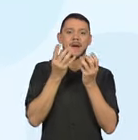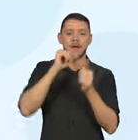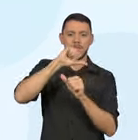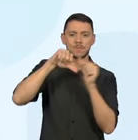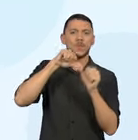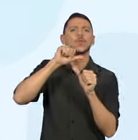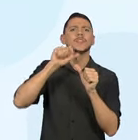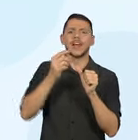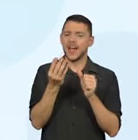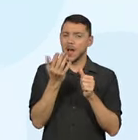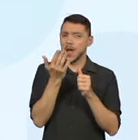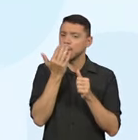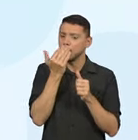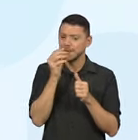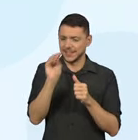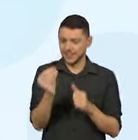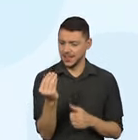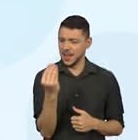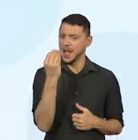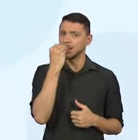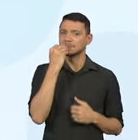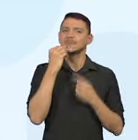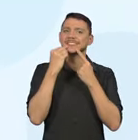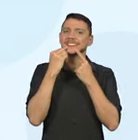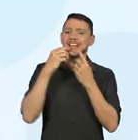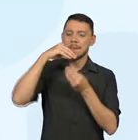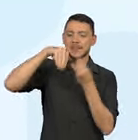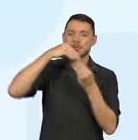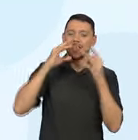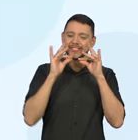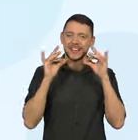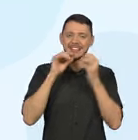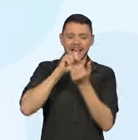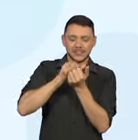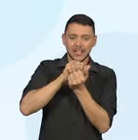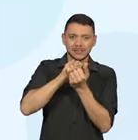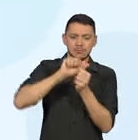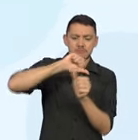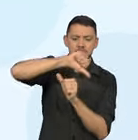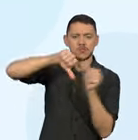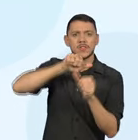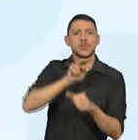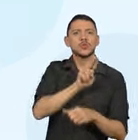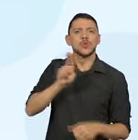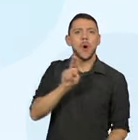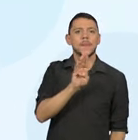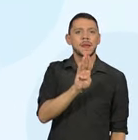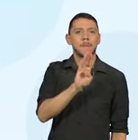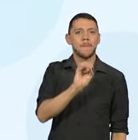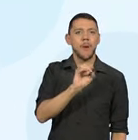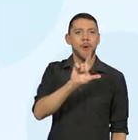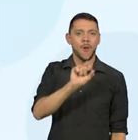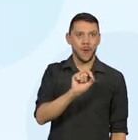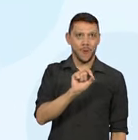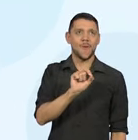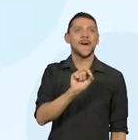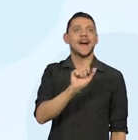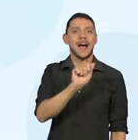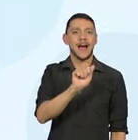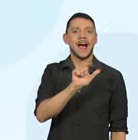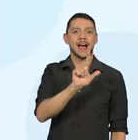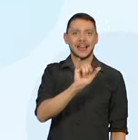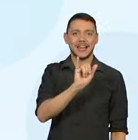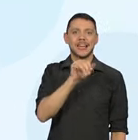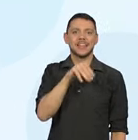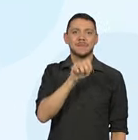partir do momento que você pôs o alimento na boca, encher ele de saliva, mastigou, mastigou, mastigou, tá? Ele já vai receber outro nome, não é mais comida. Agora ele chama